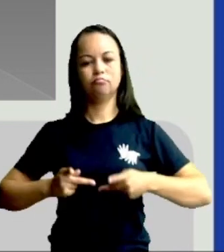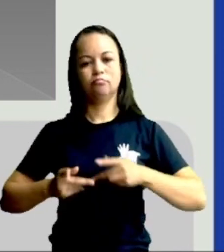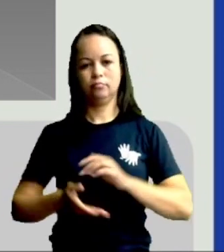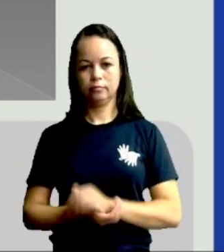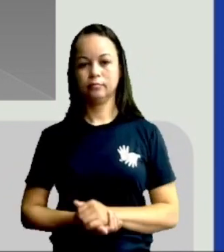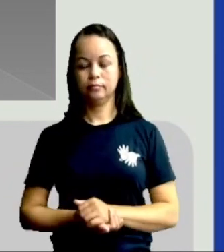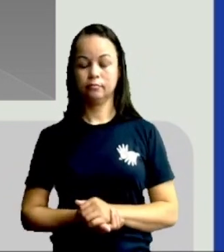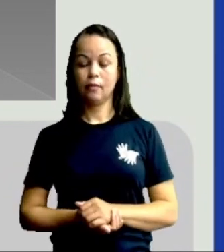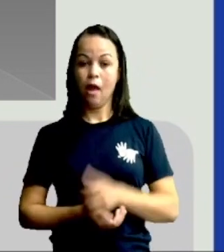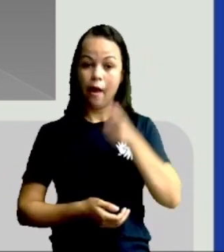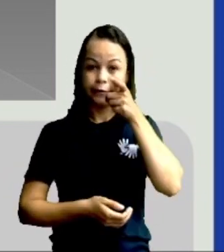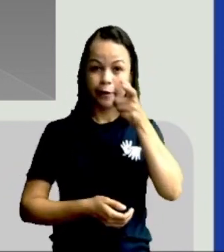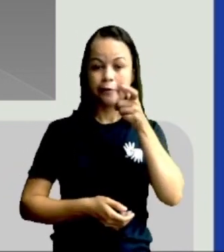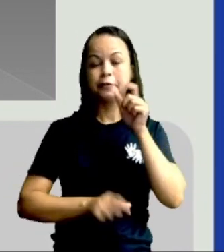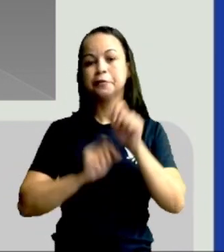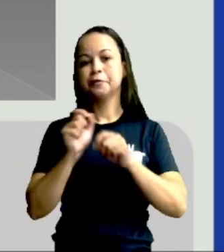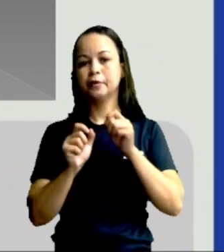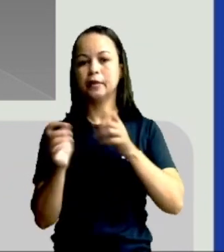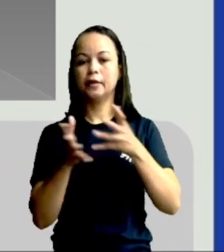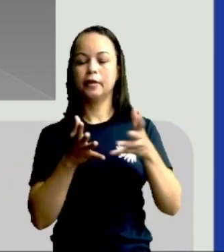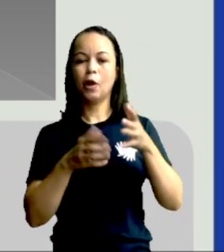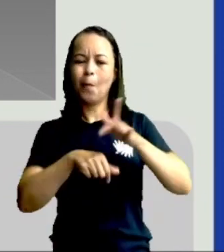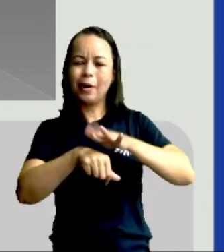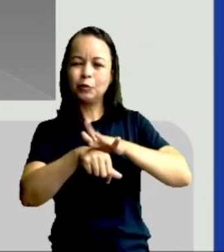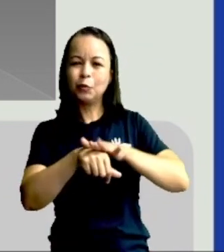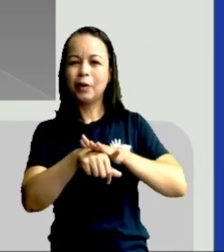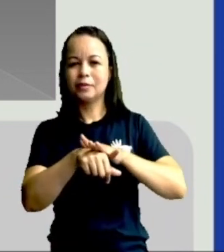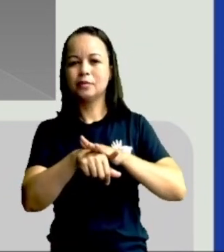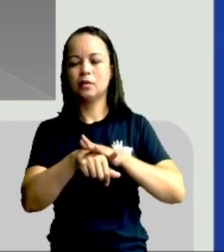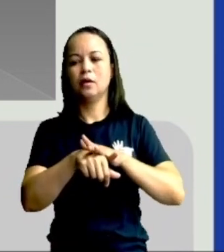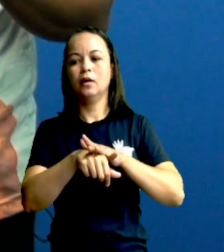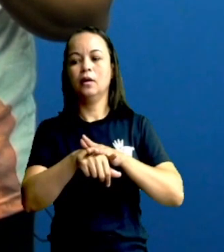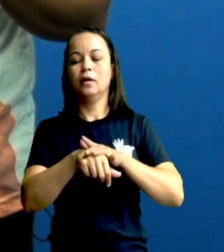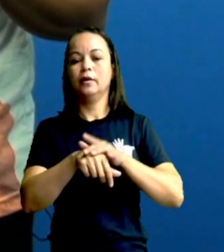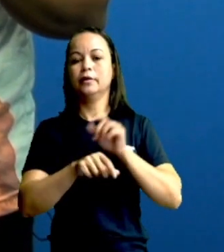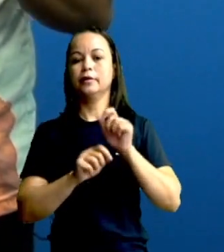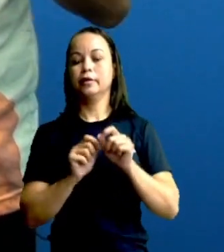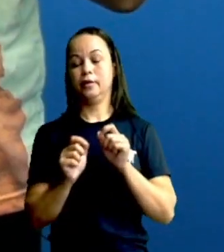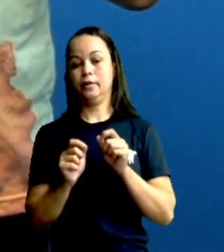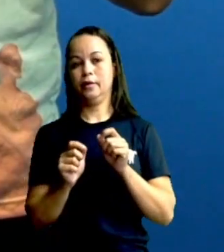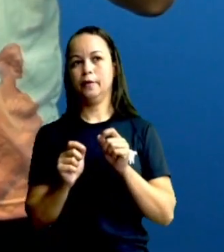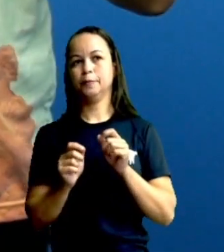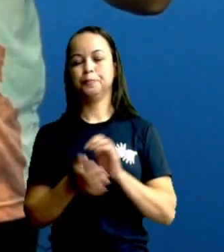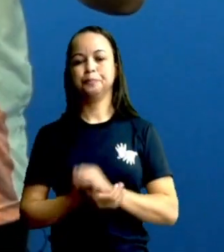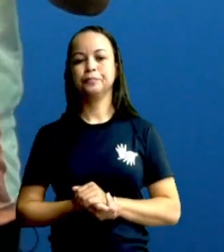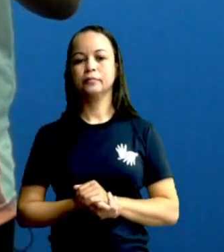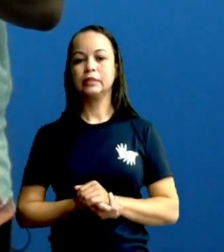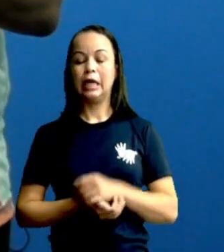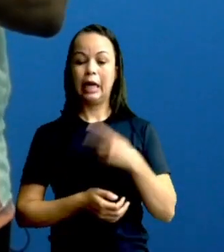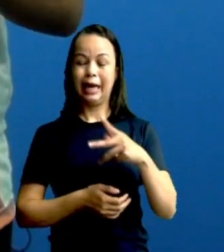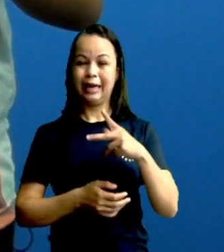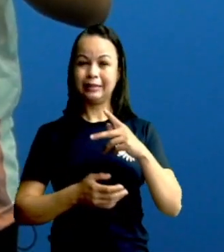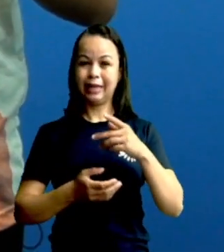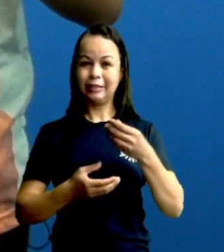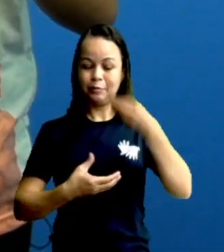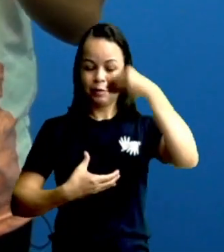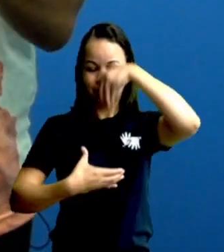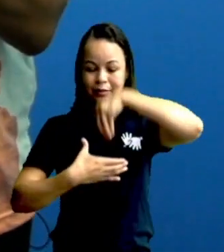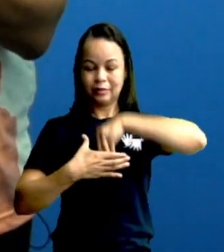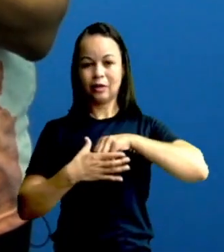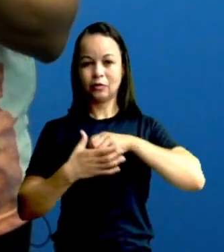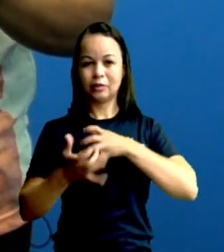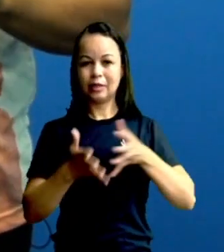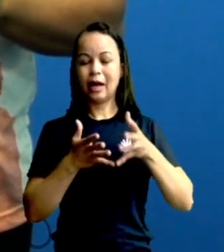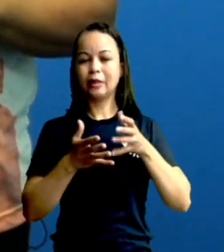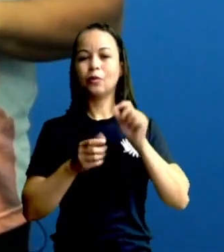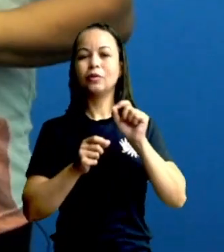é uma doença de ordem viral, que volta aqui comigo, que ela está intimamente associada à formação